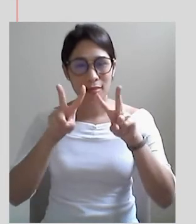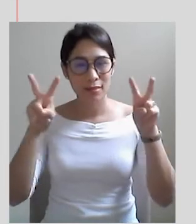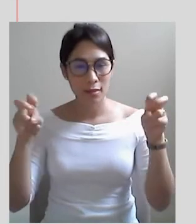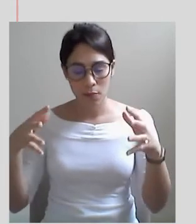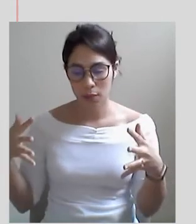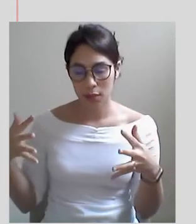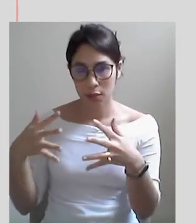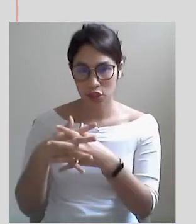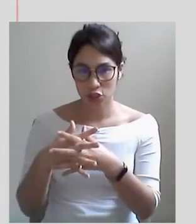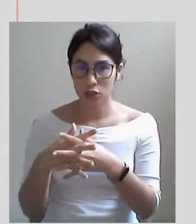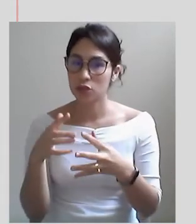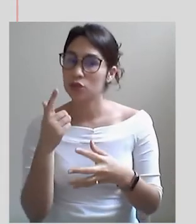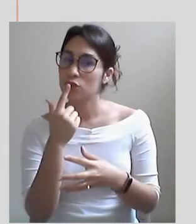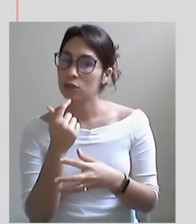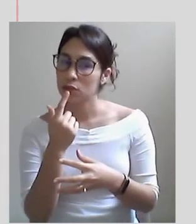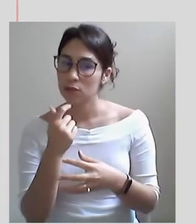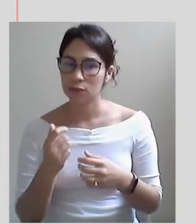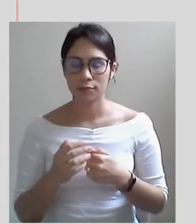sanguíneo.